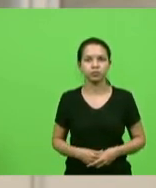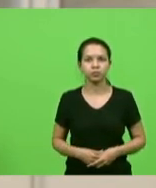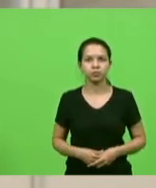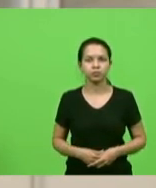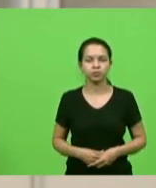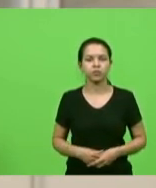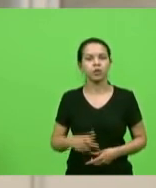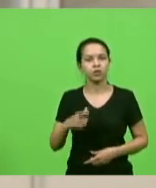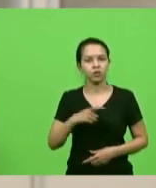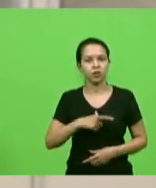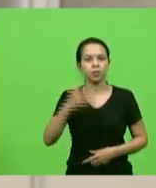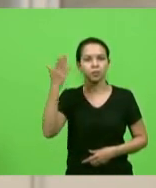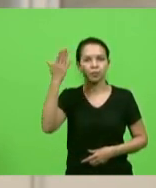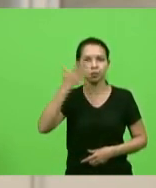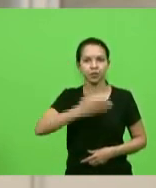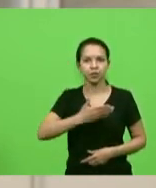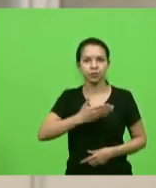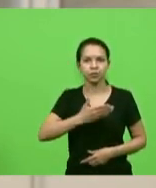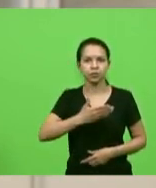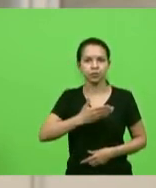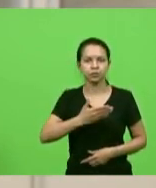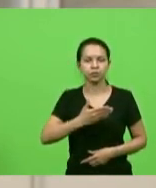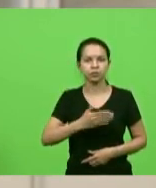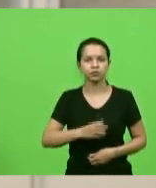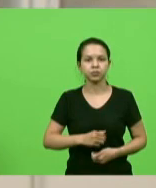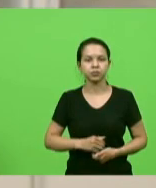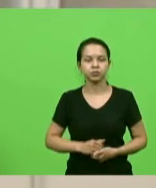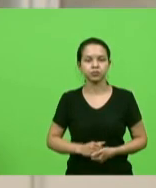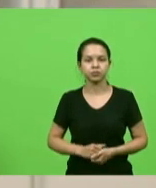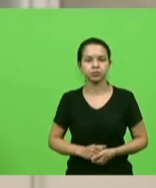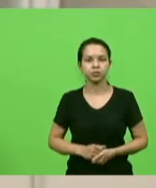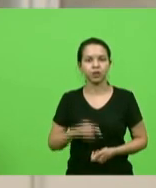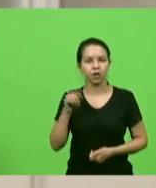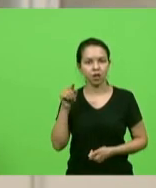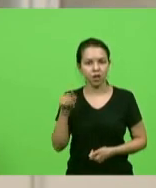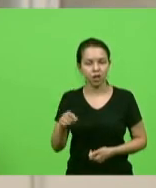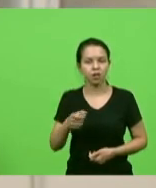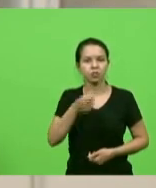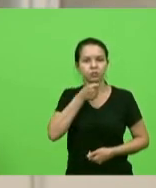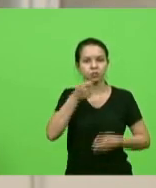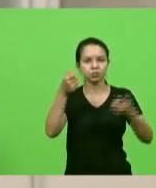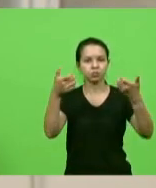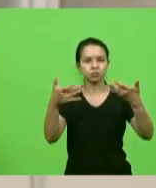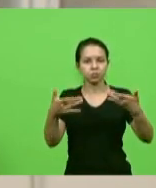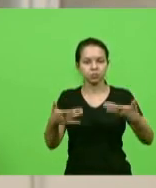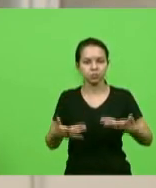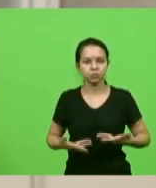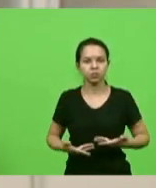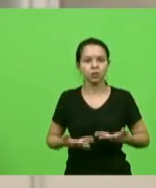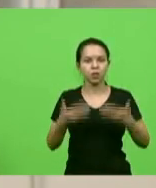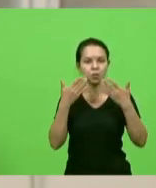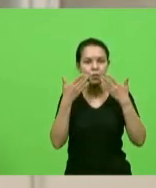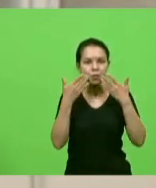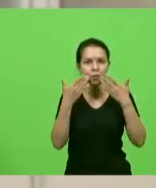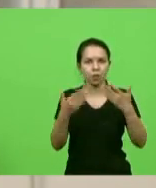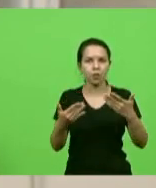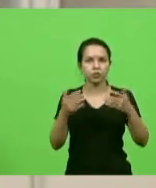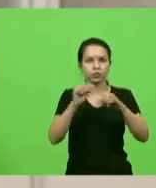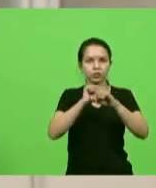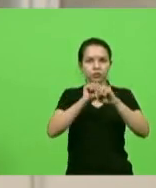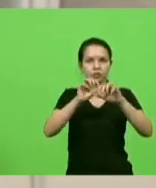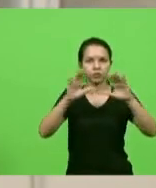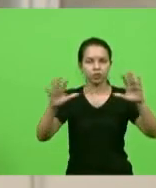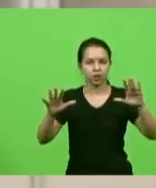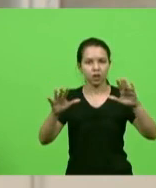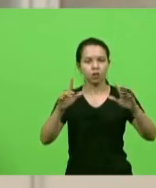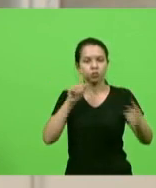e aprove esse esse depoimento ele é videncia de forma muito clara